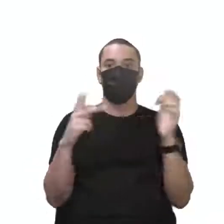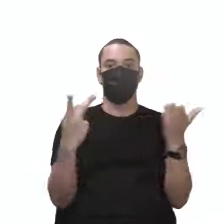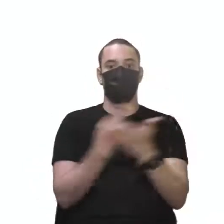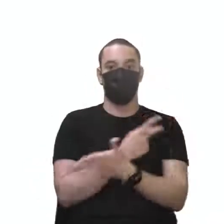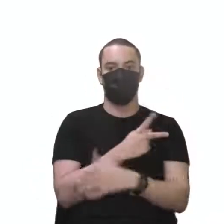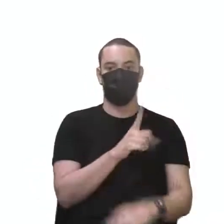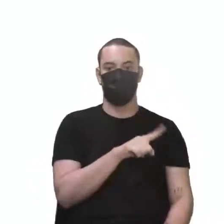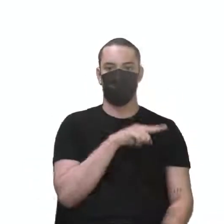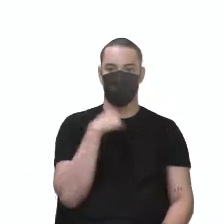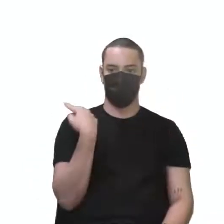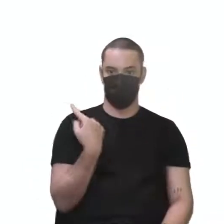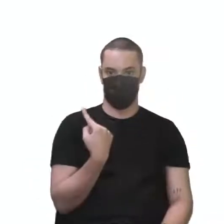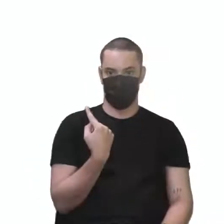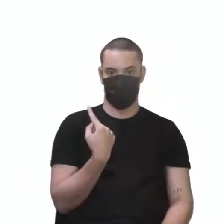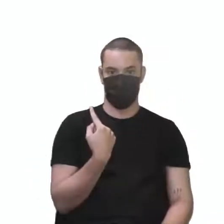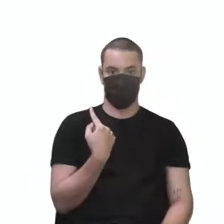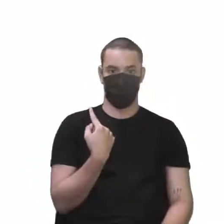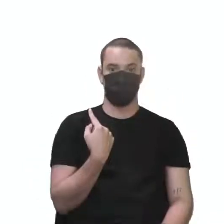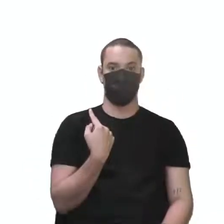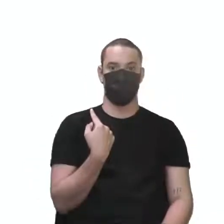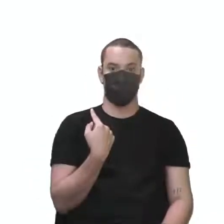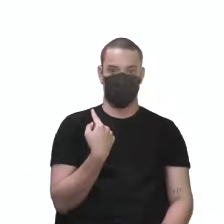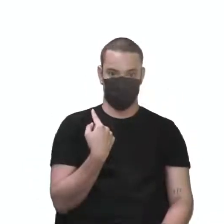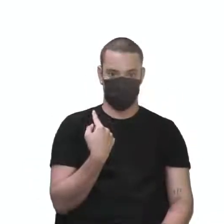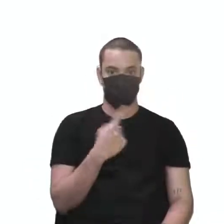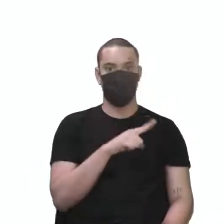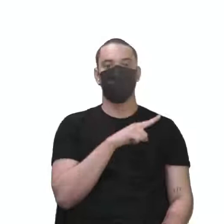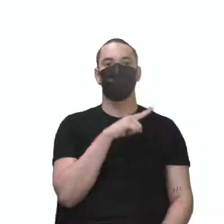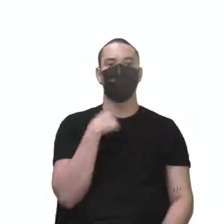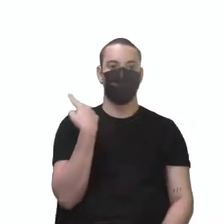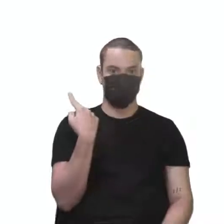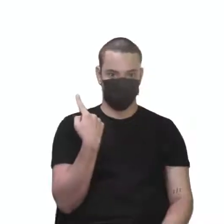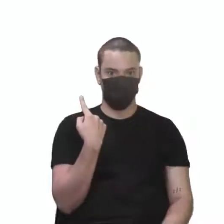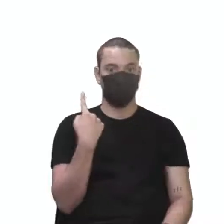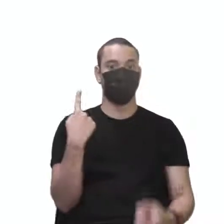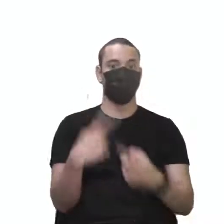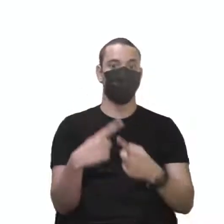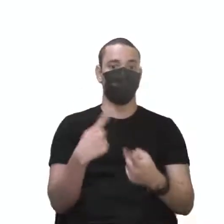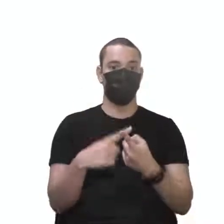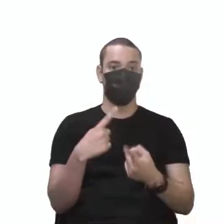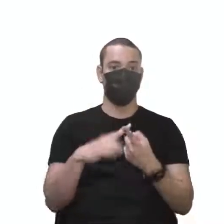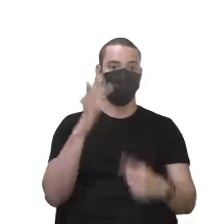aconteceu? Morreu. O camundongo bate as cachuletas mesmo, porque